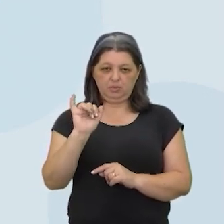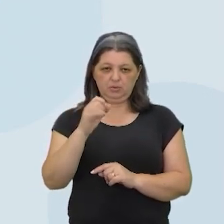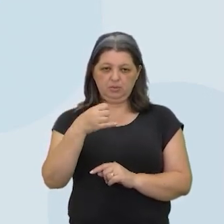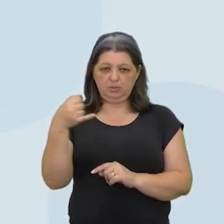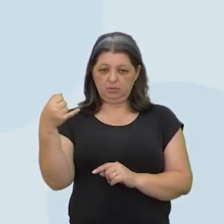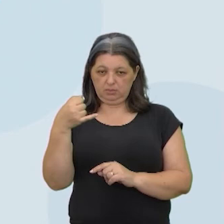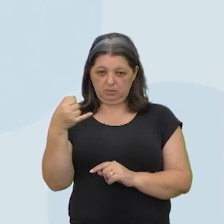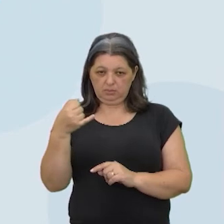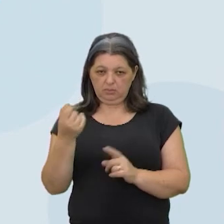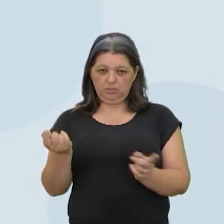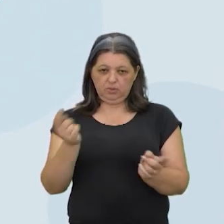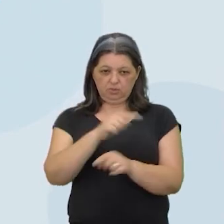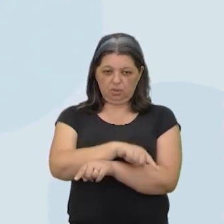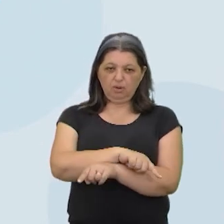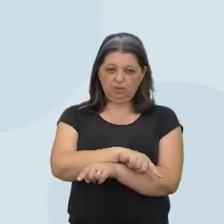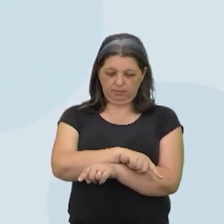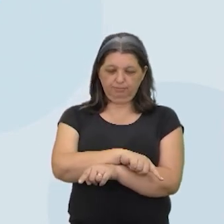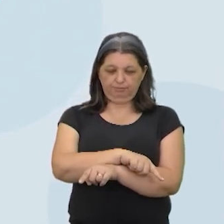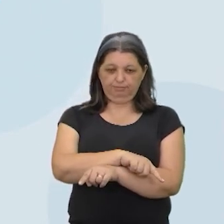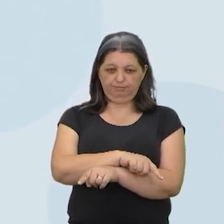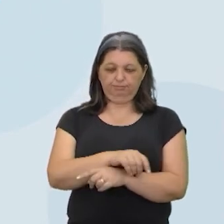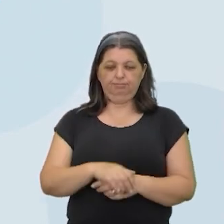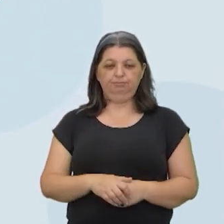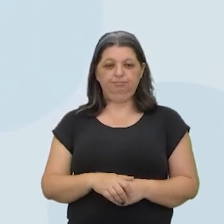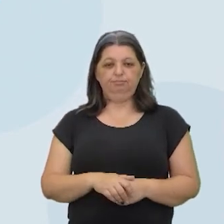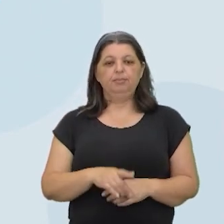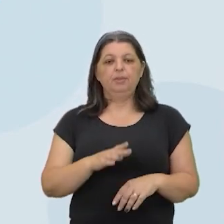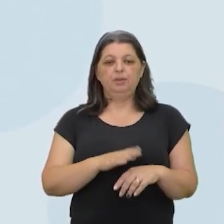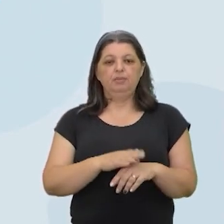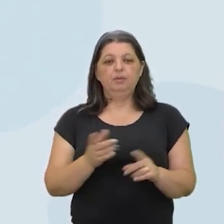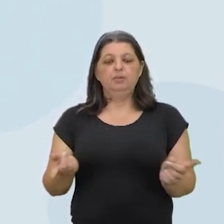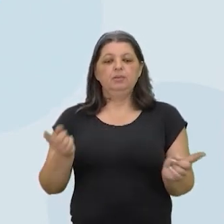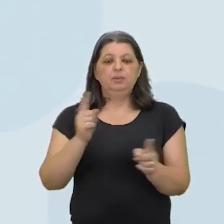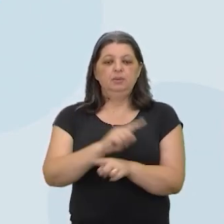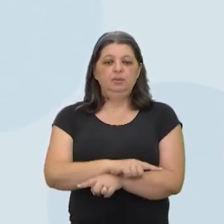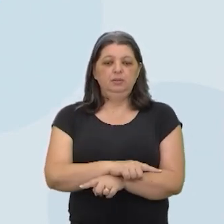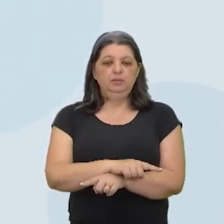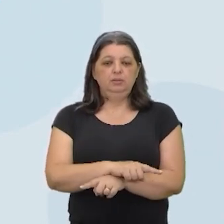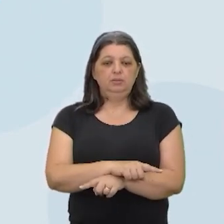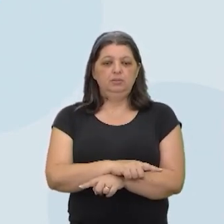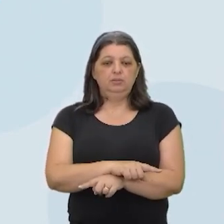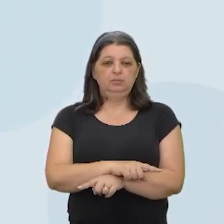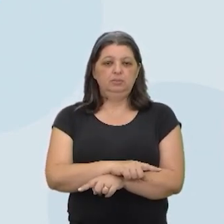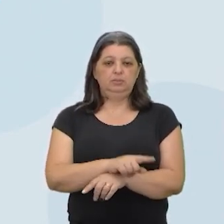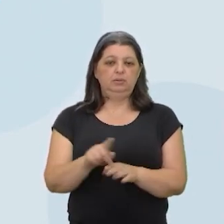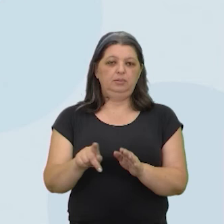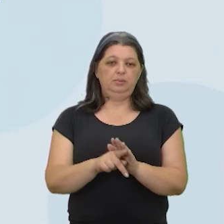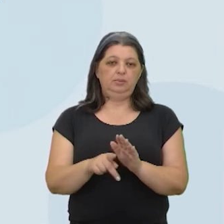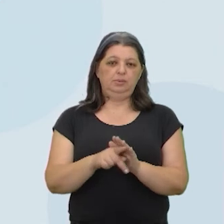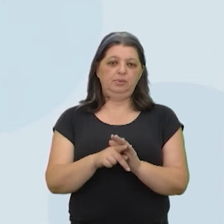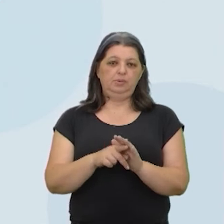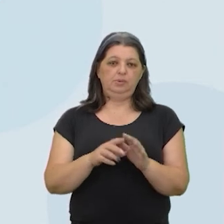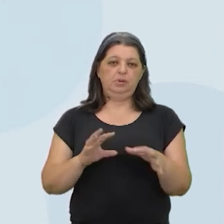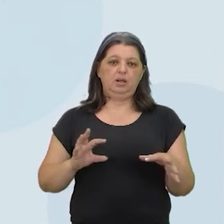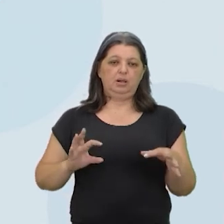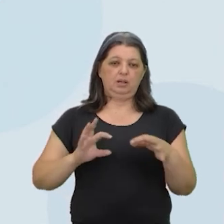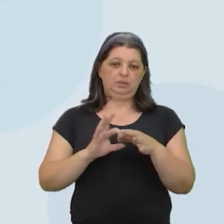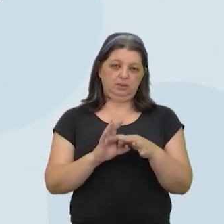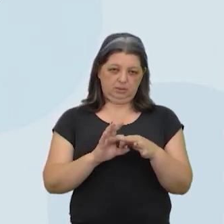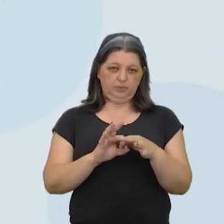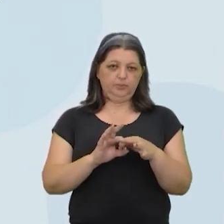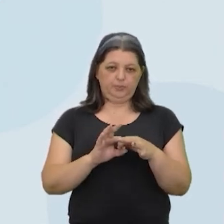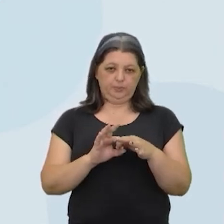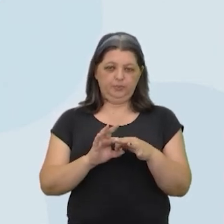e passa para o A. Então, quando eu faço essa troca, é a representação molecular da ligação iônica. Então, fica simples.